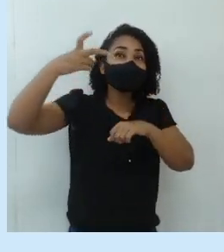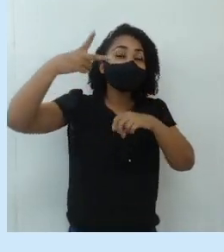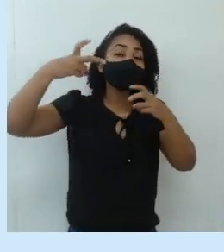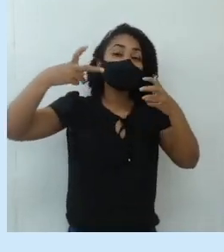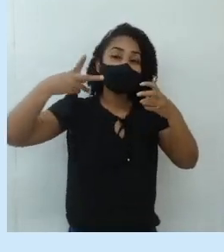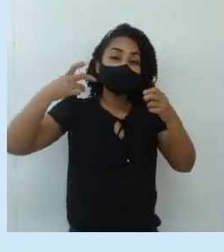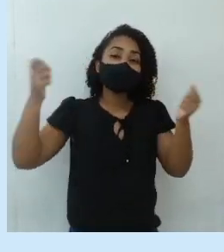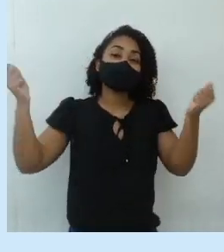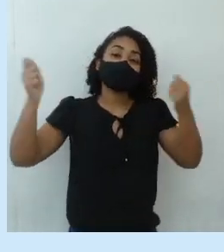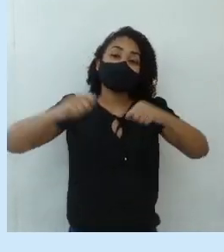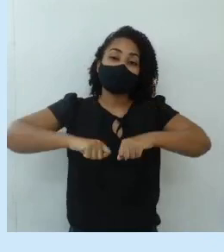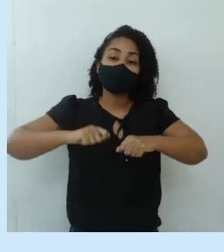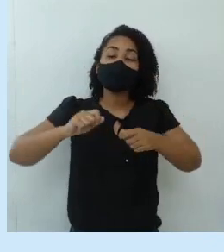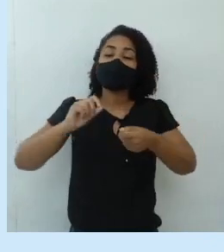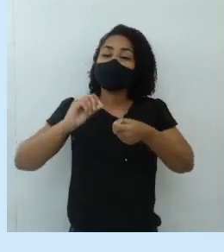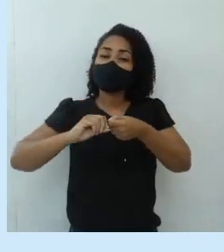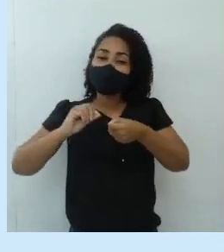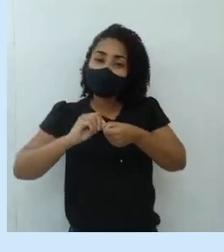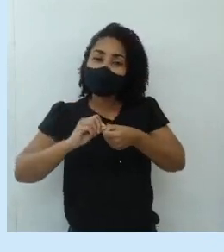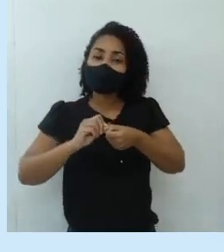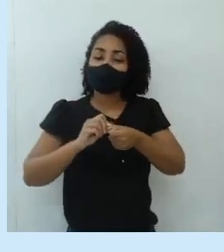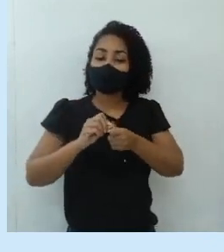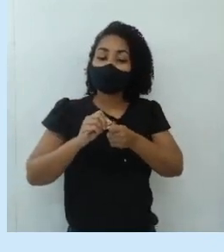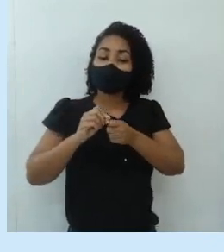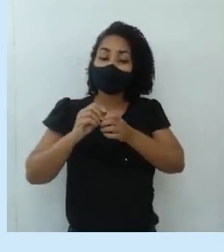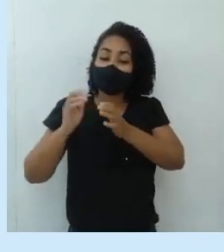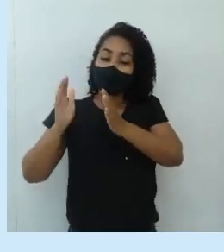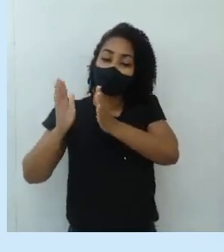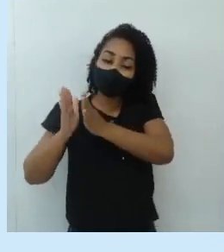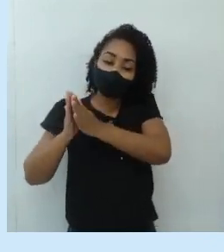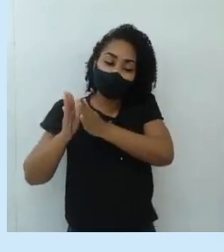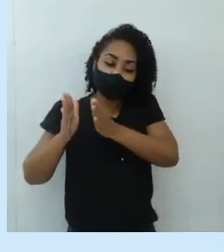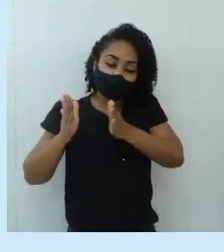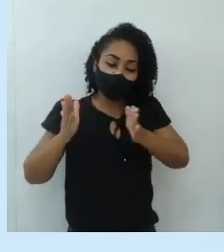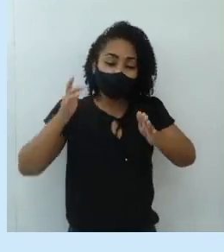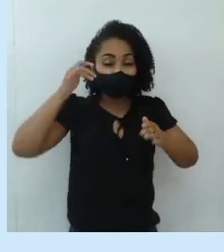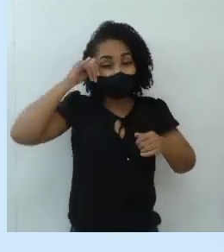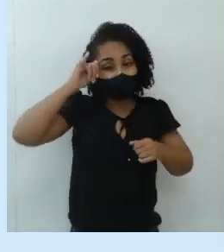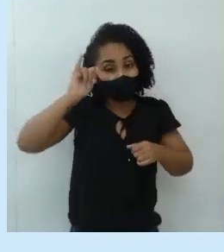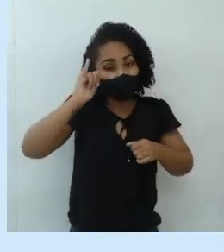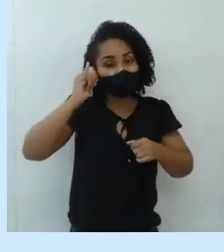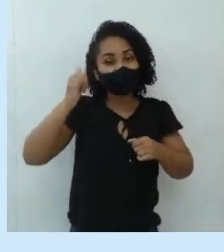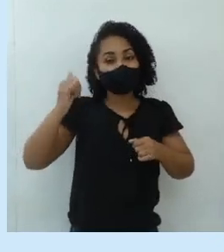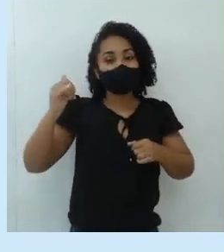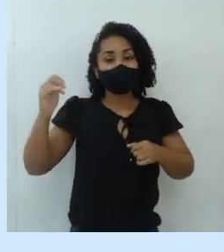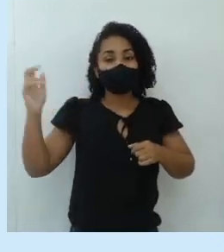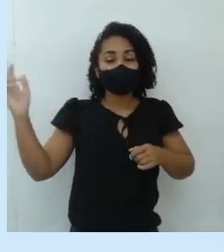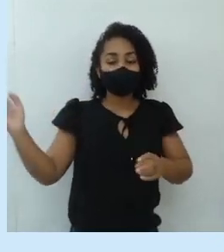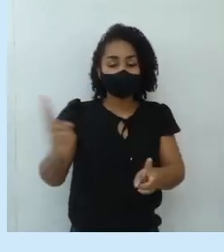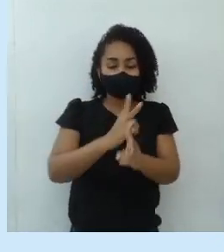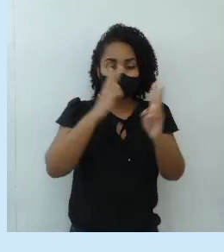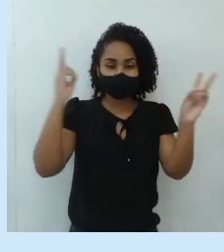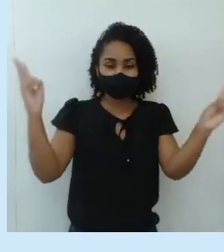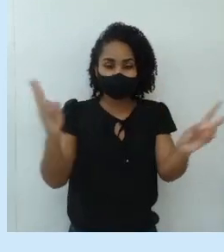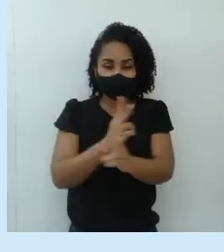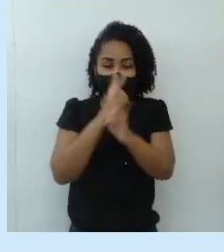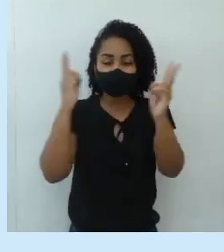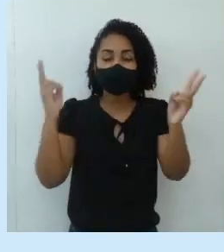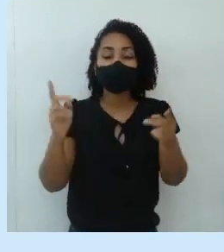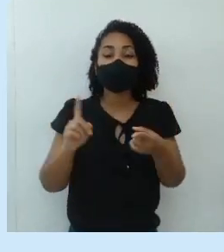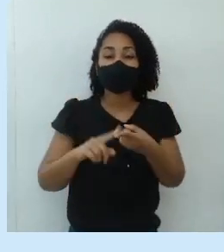pode fazer a sua trajetória, evitando as tempestades, os furacões,